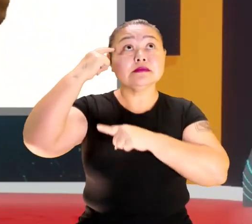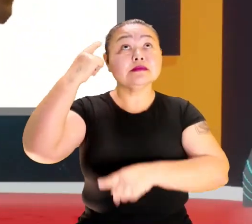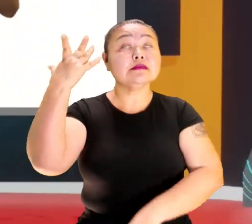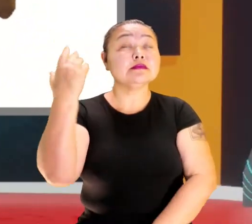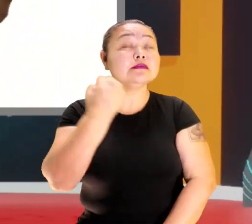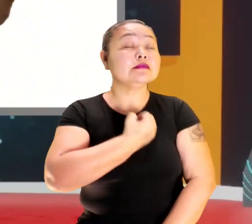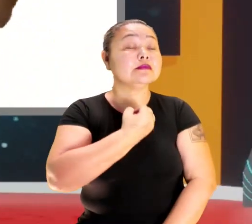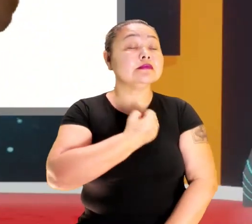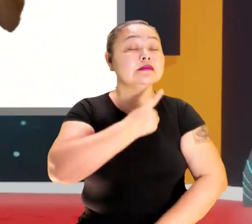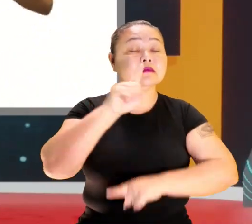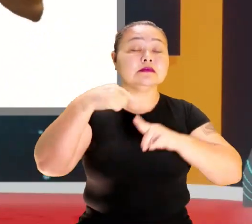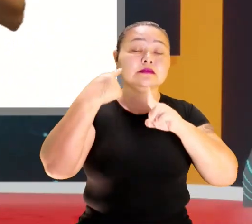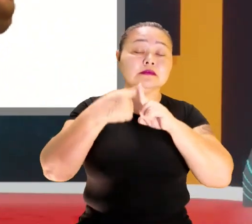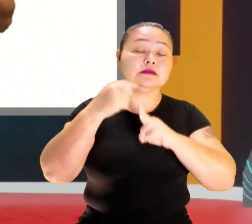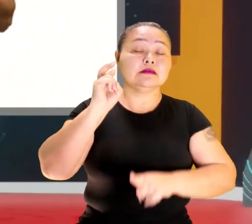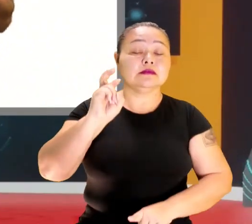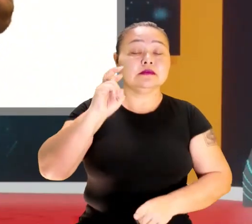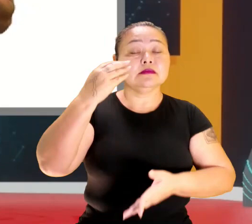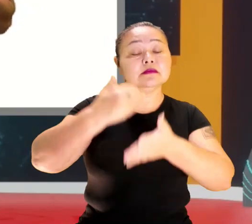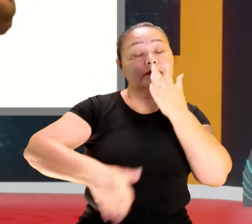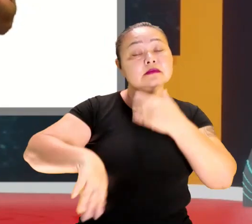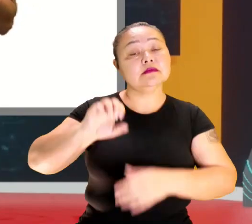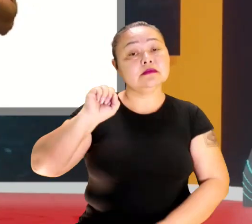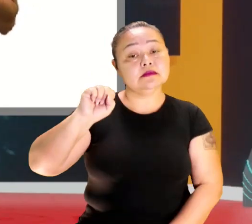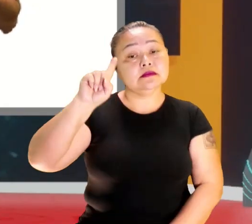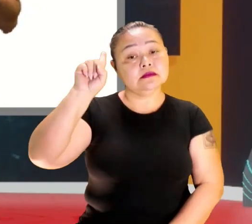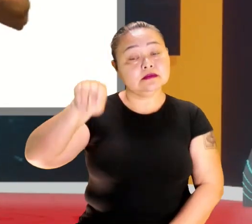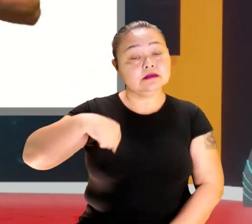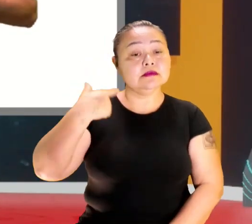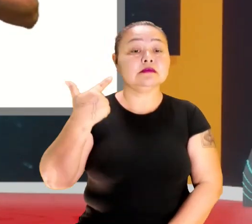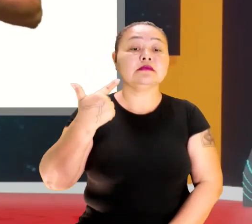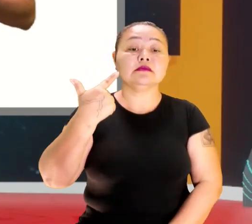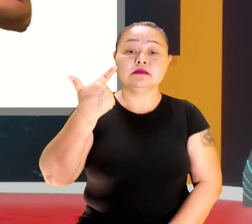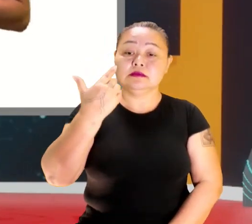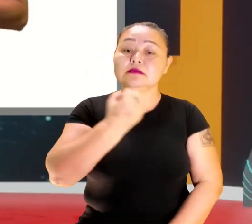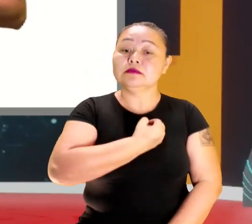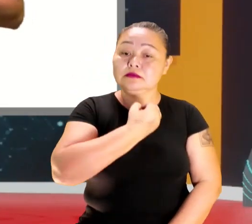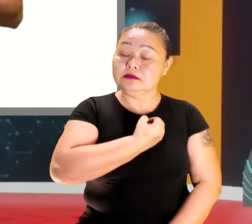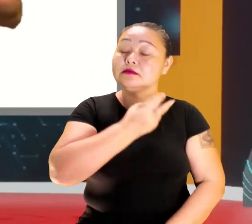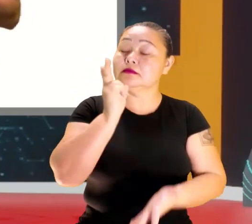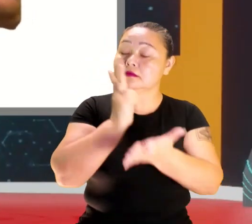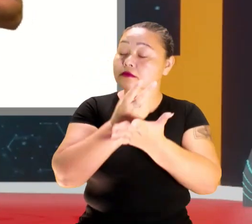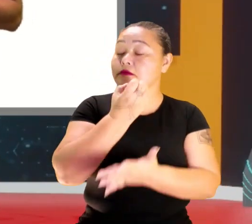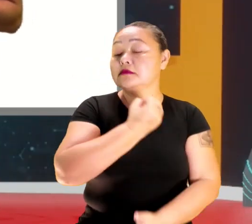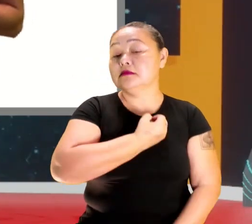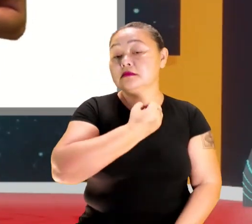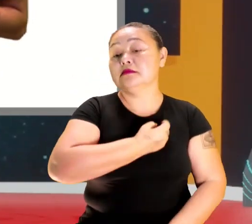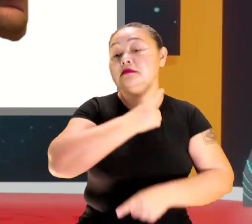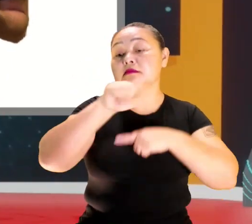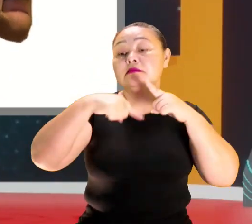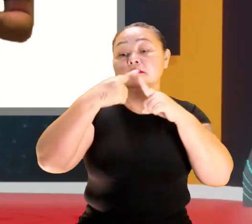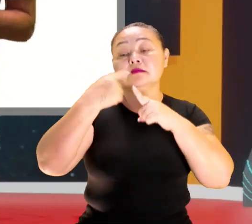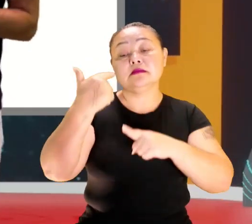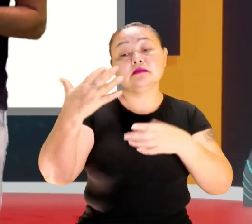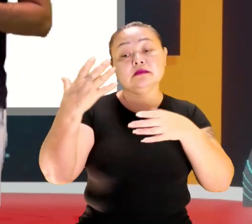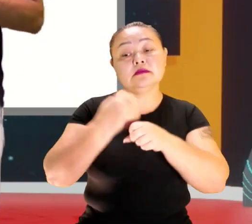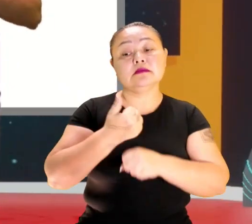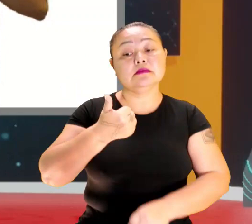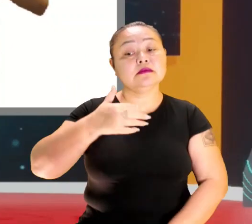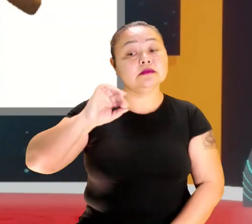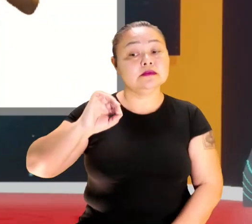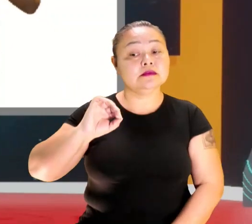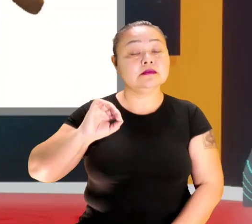que multiplicado por 5, tirado 8... é igual ao número... esse mesmo número multiplicado por 2, somado com